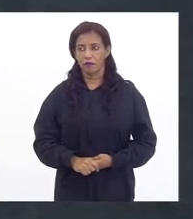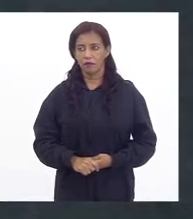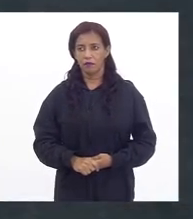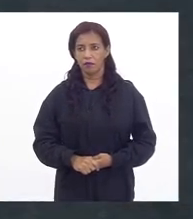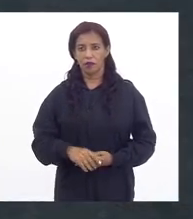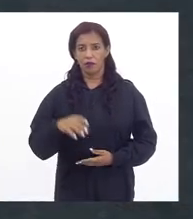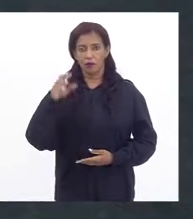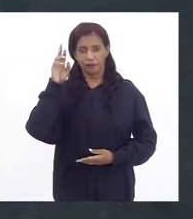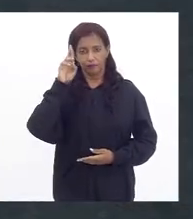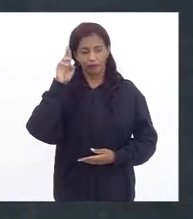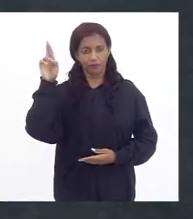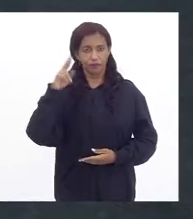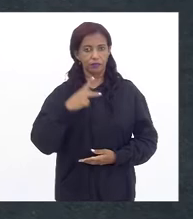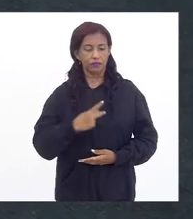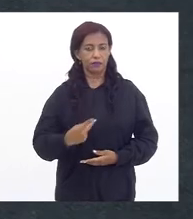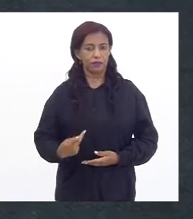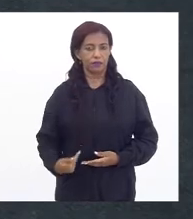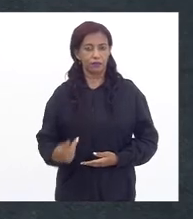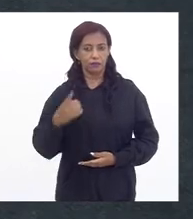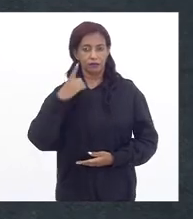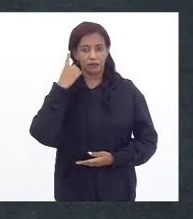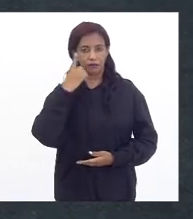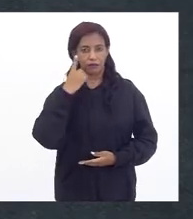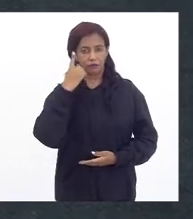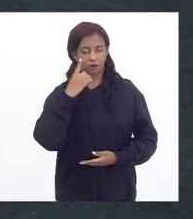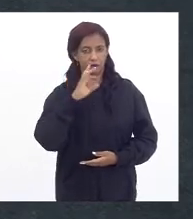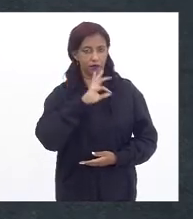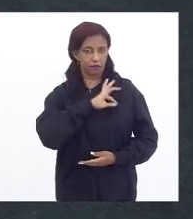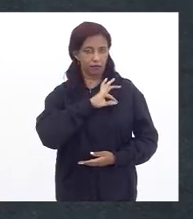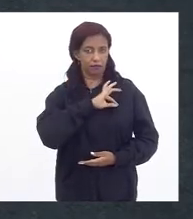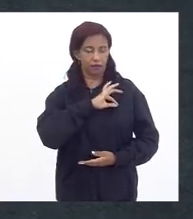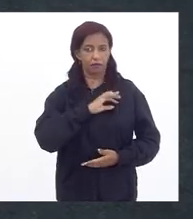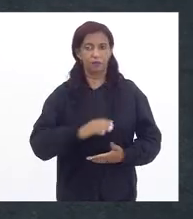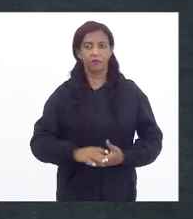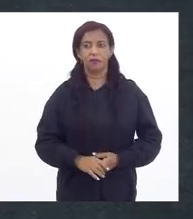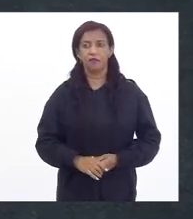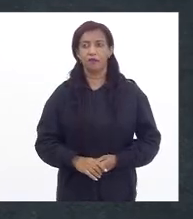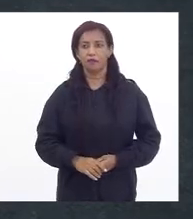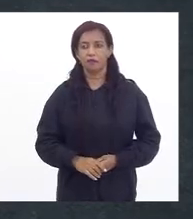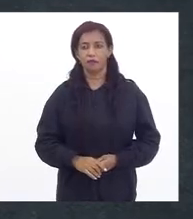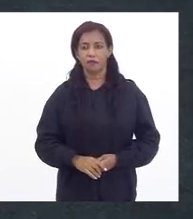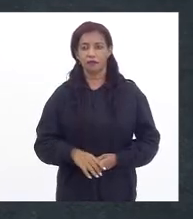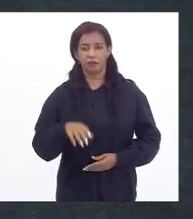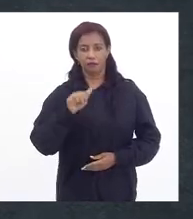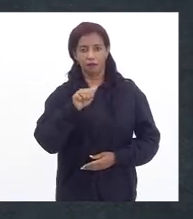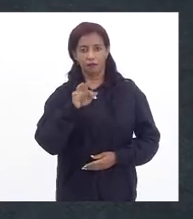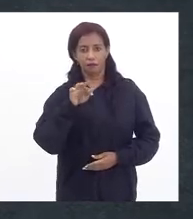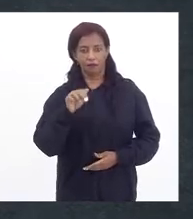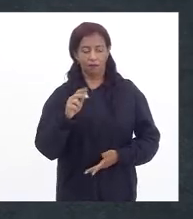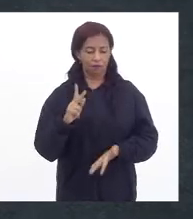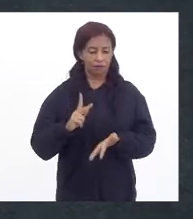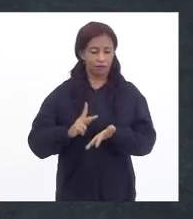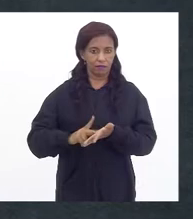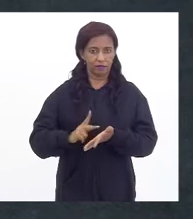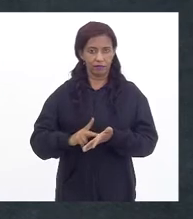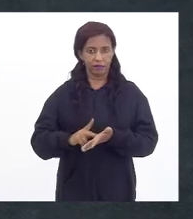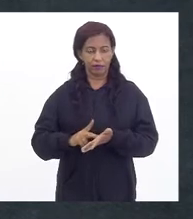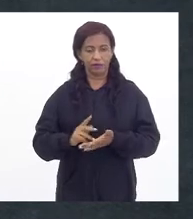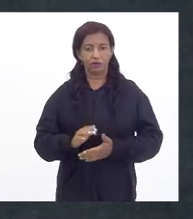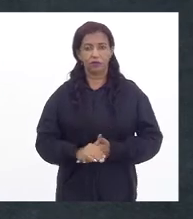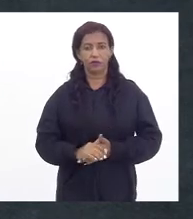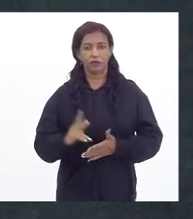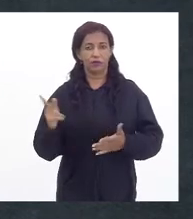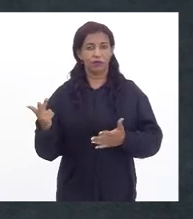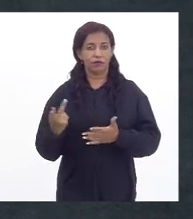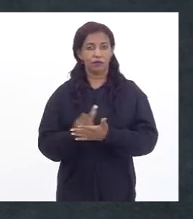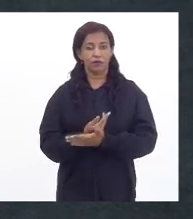Senhora presidente, deputada Marta Rocha, a ata reflete com exatidão